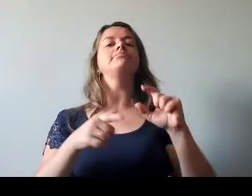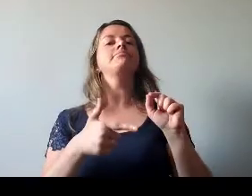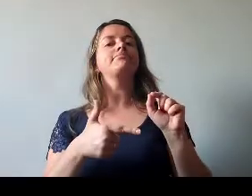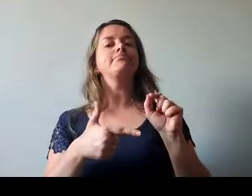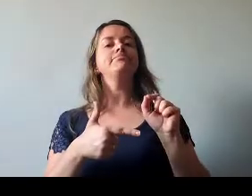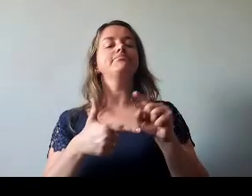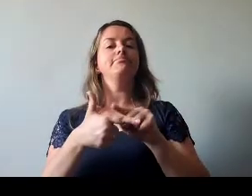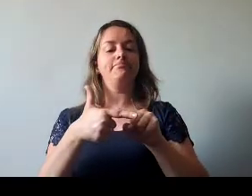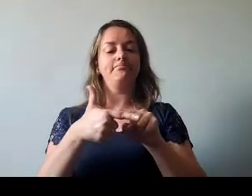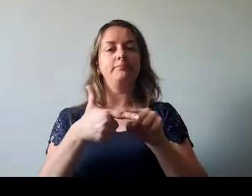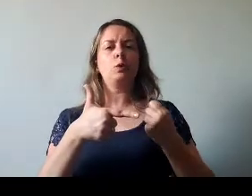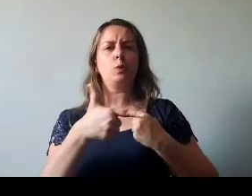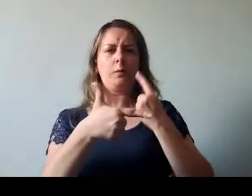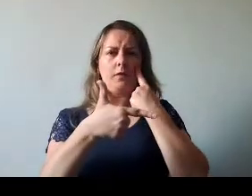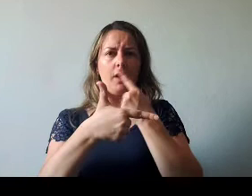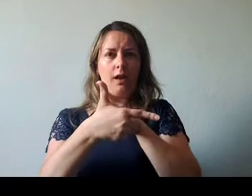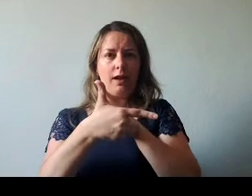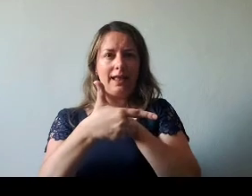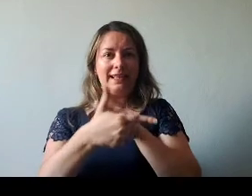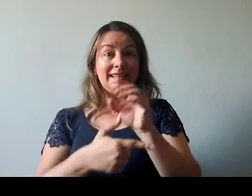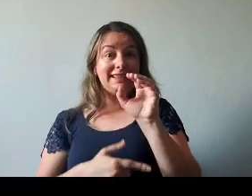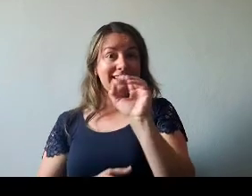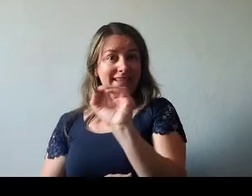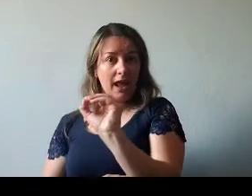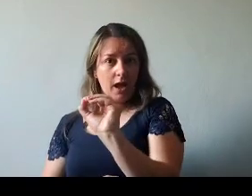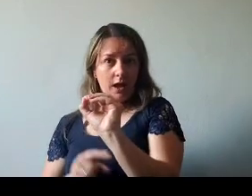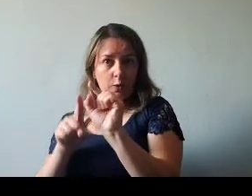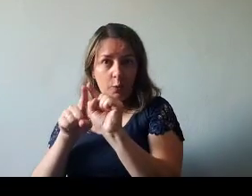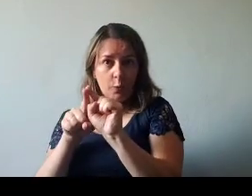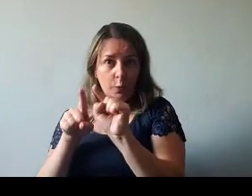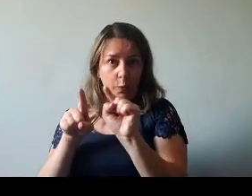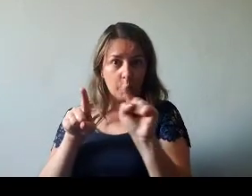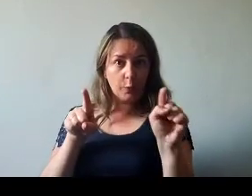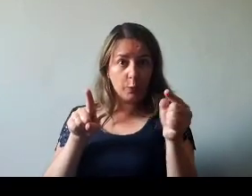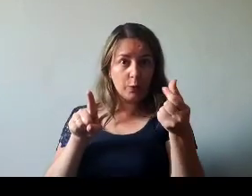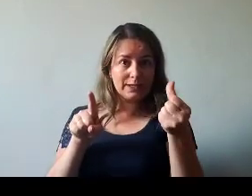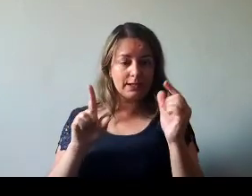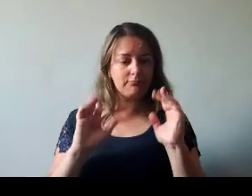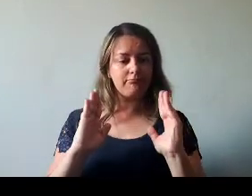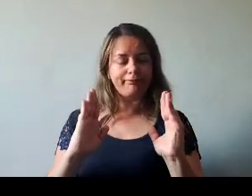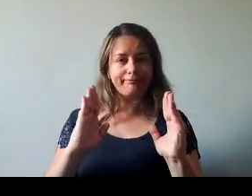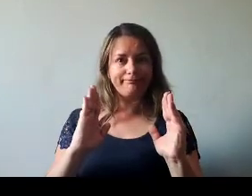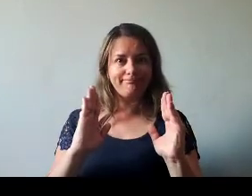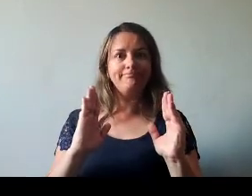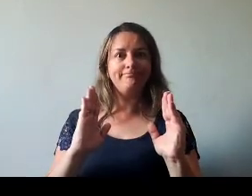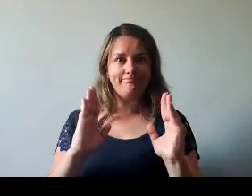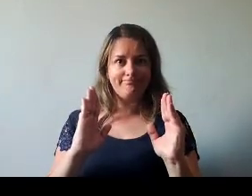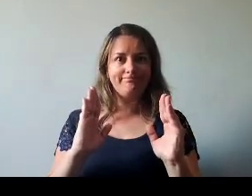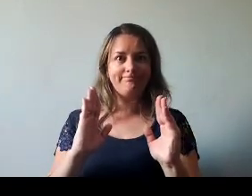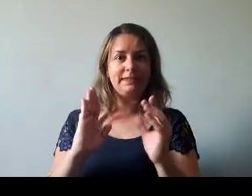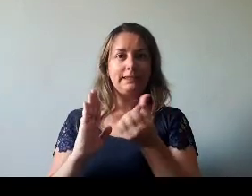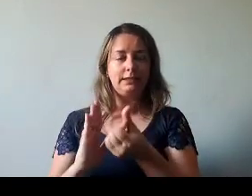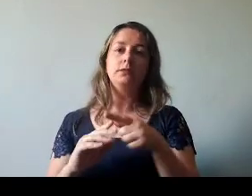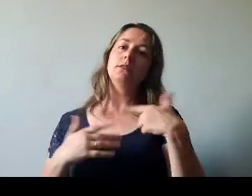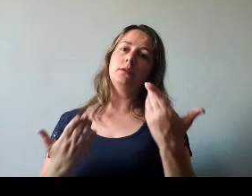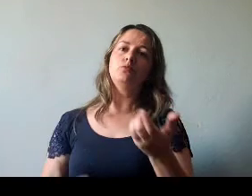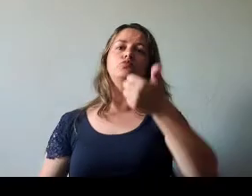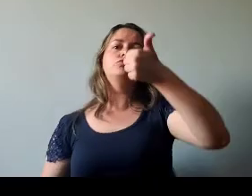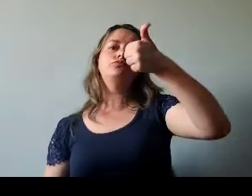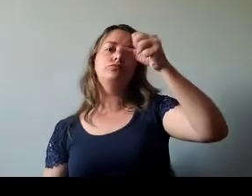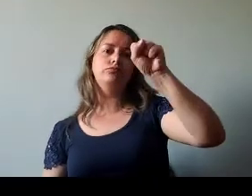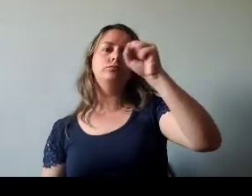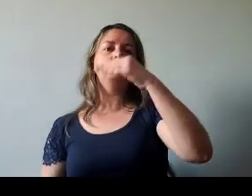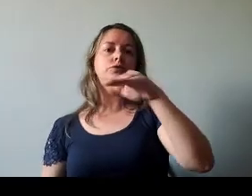o 6, ó. Então, é 6 menos 0, que é 6. 18 dividido por 6 dá 3 metros por segundo quadrado, que é